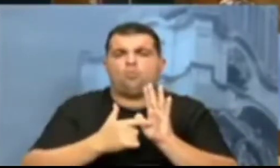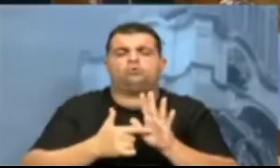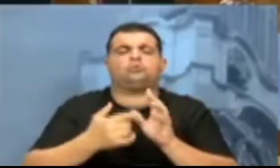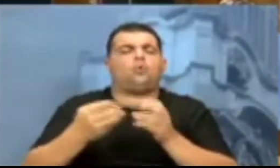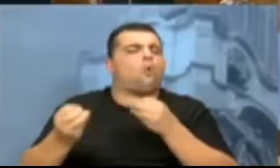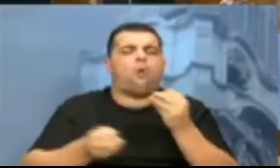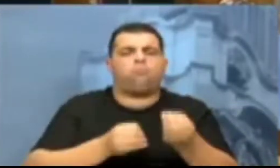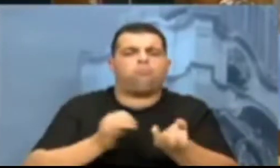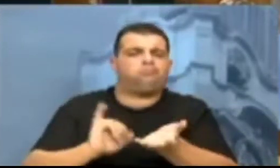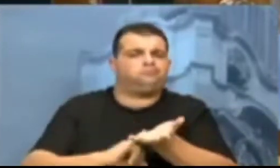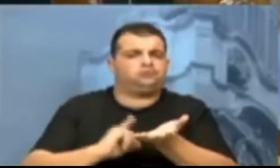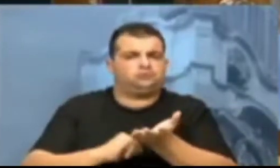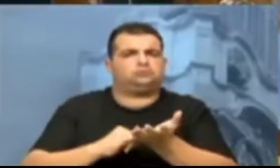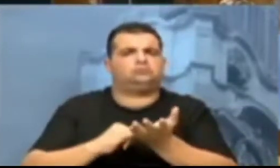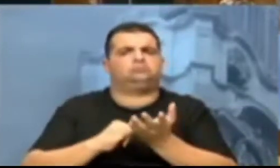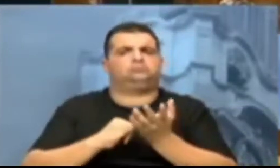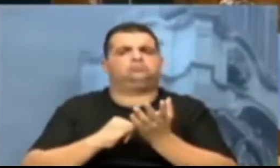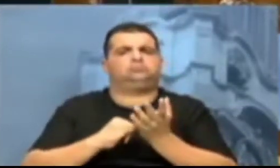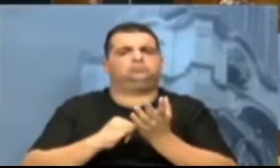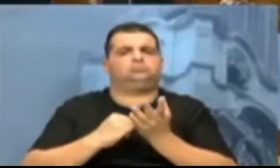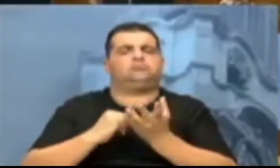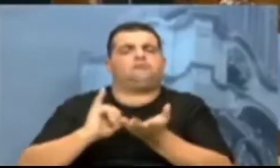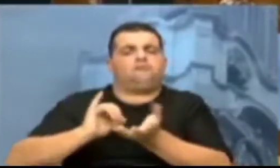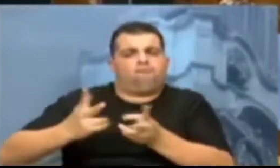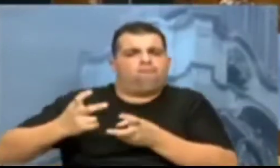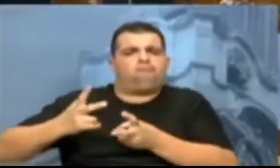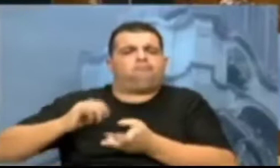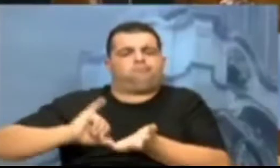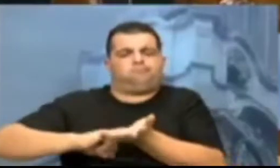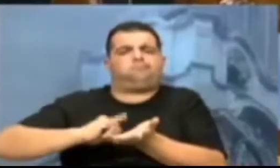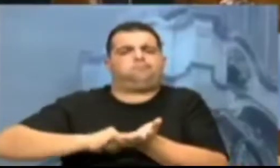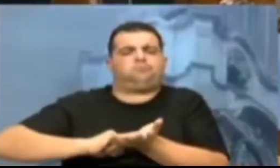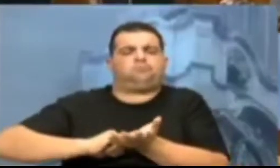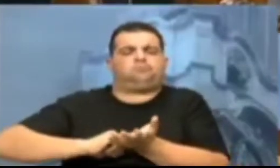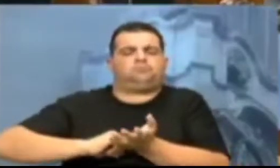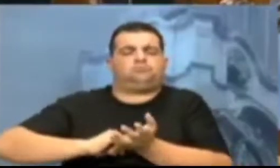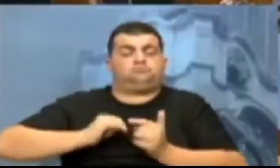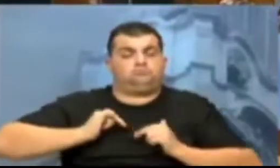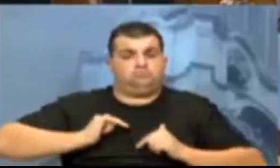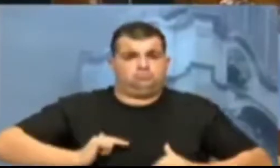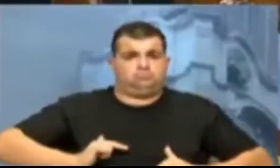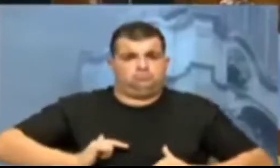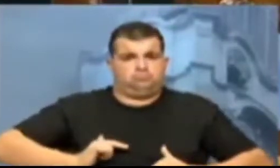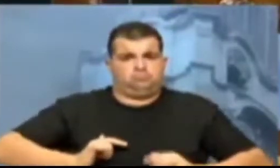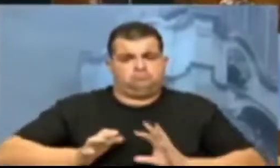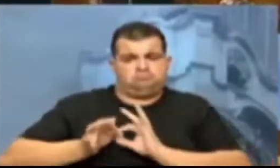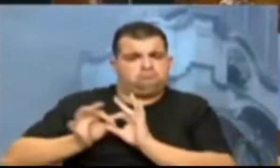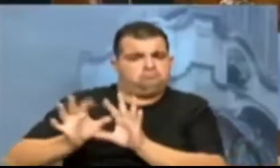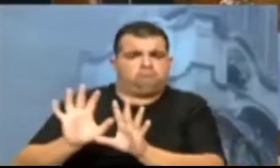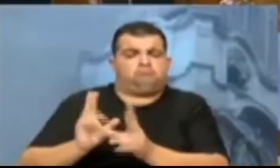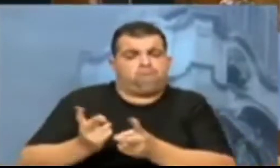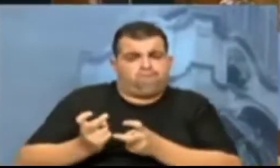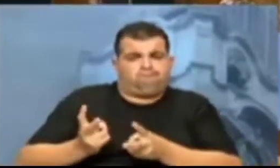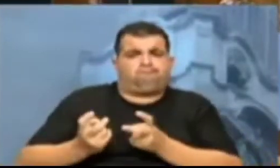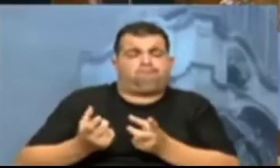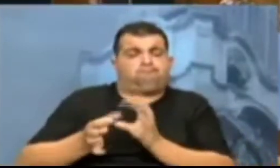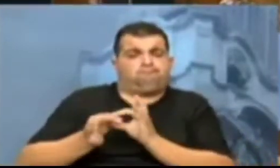dessa isenção que abre mão, então, de arrecadação à Prefeitura de Porto